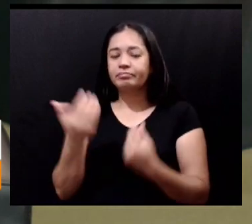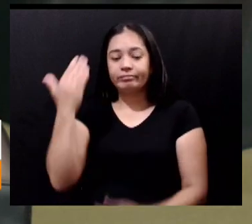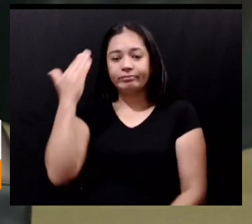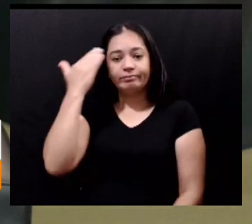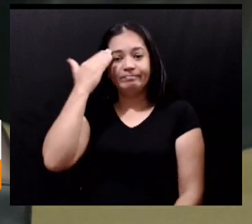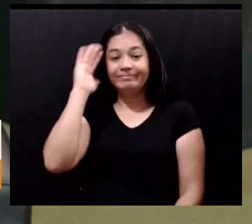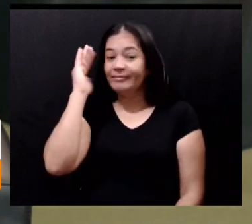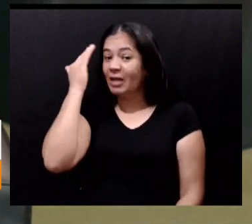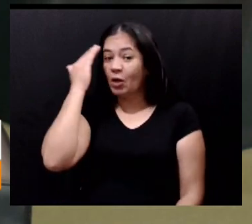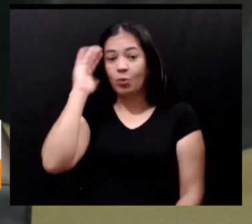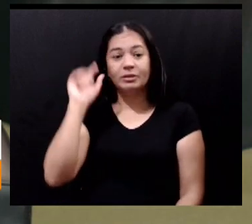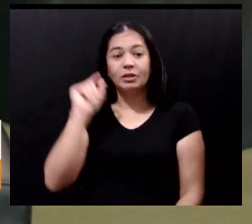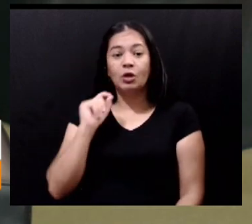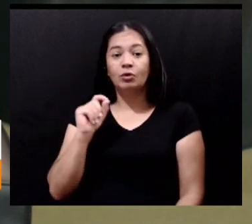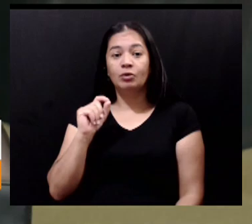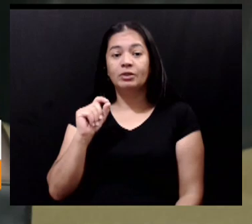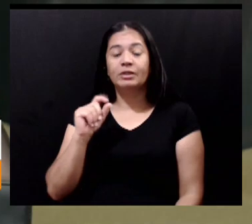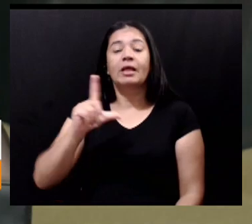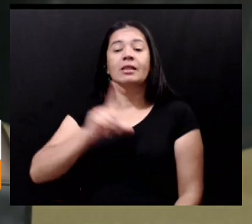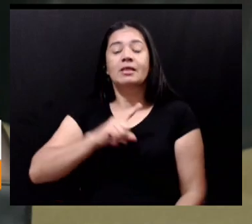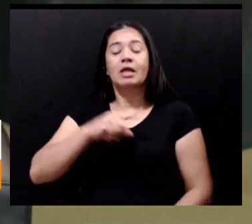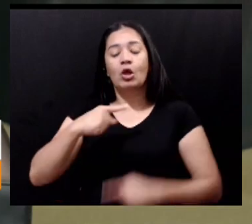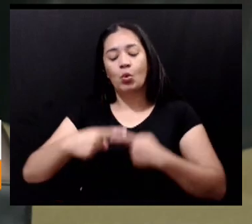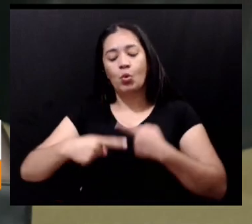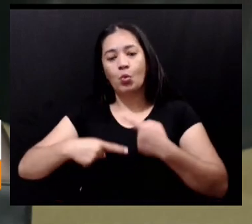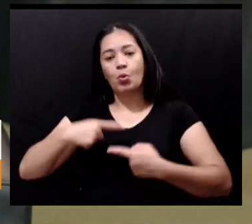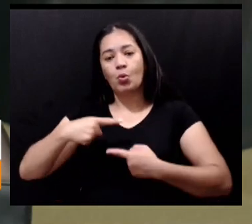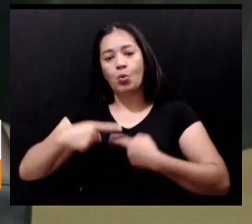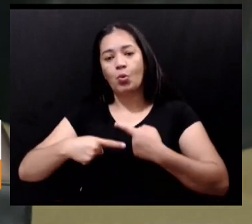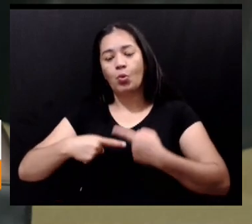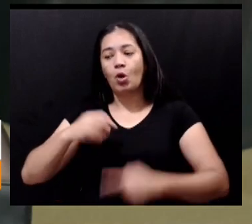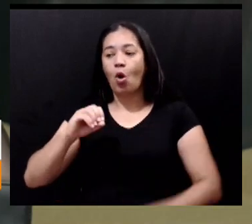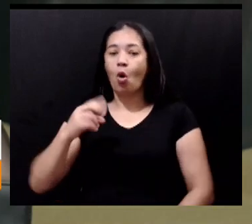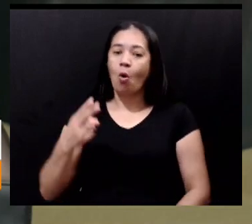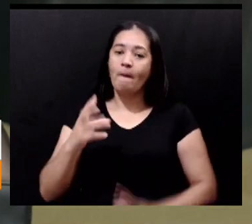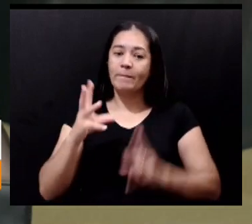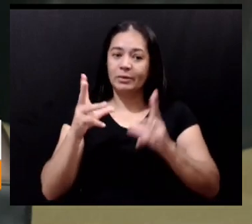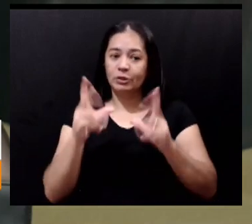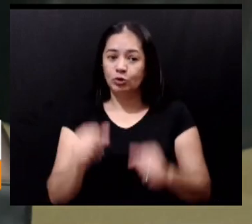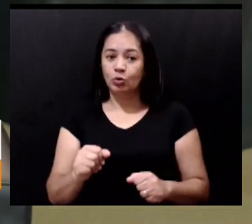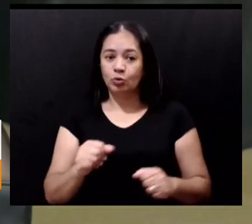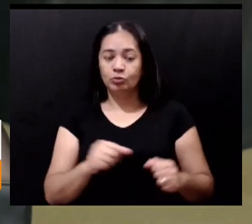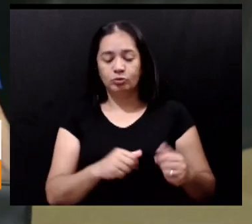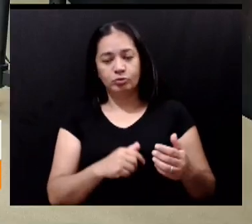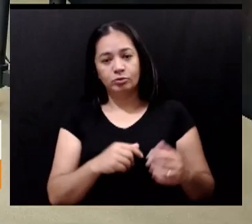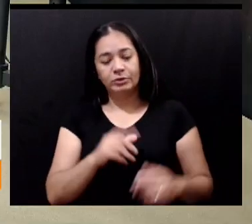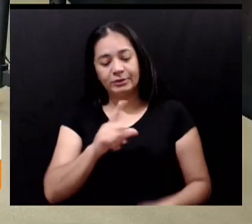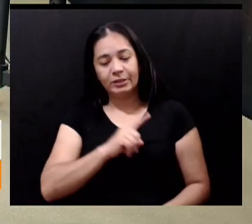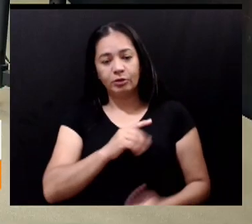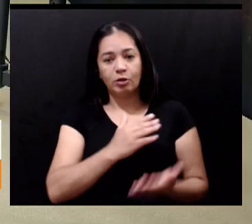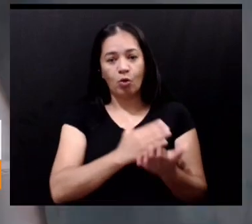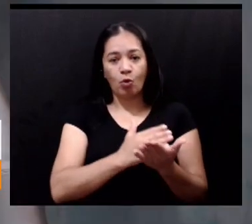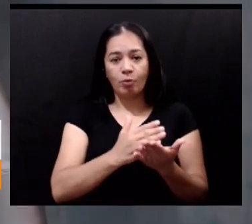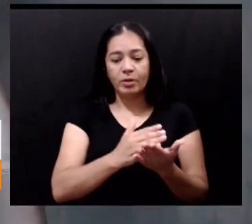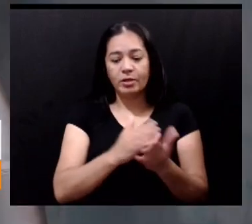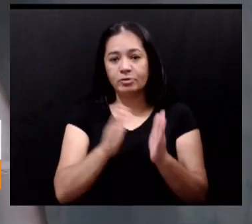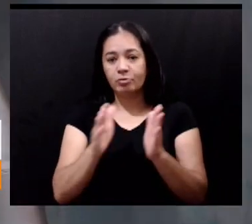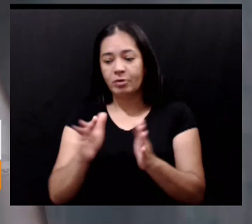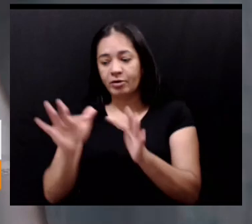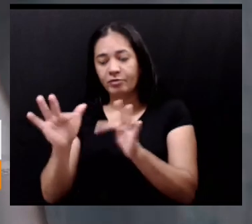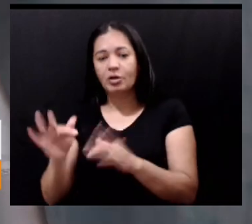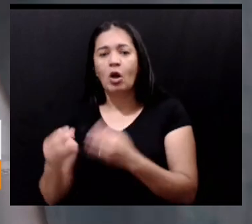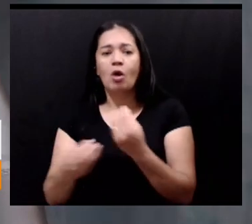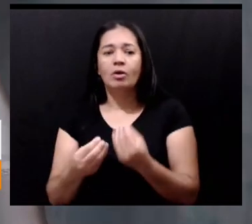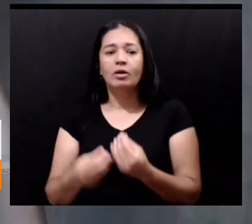tem um ciclo, ou para todos tem um ciclo de início, meio e fim? Como é? Acho já